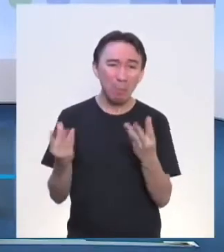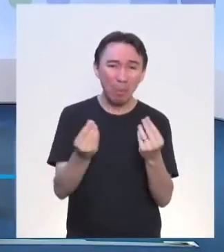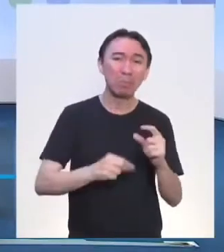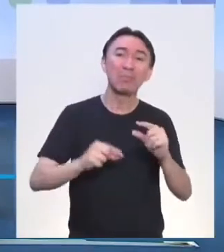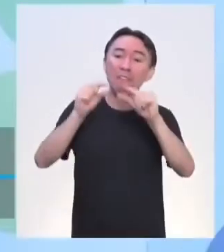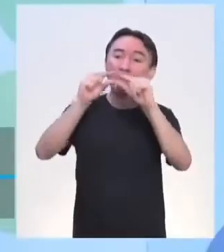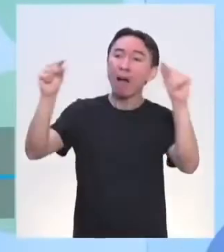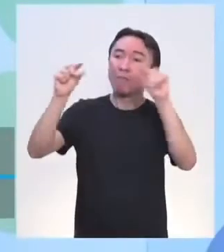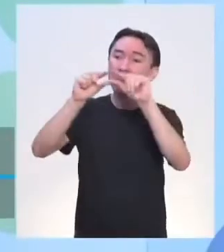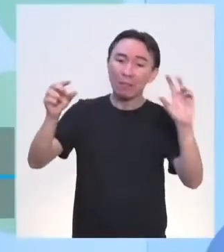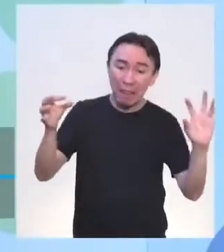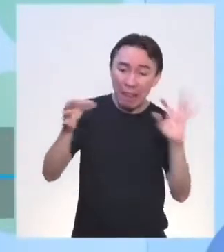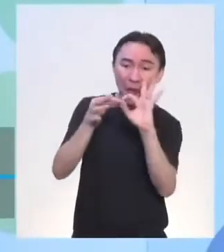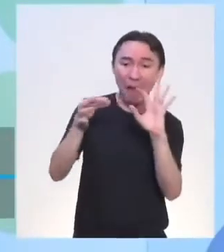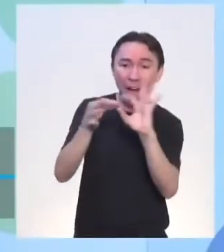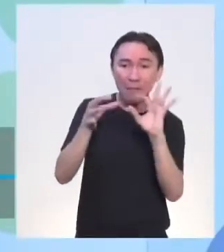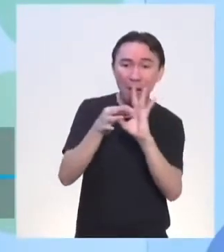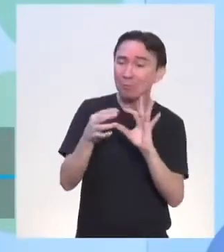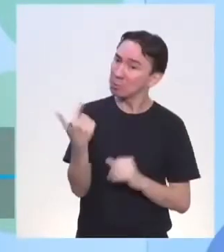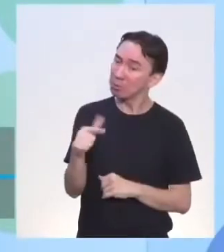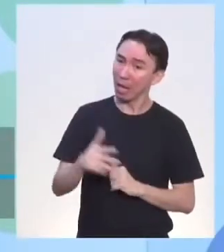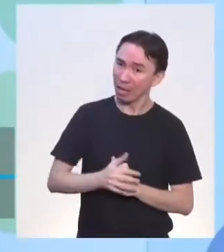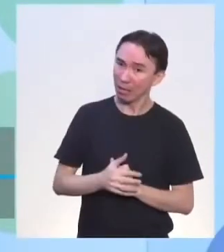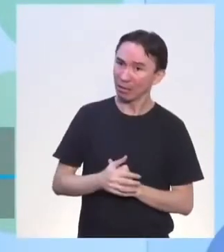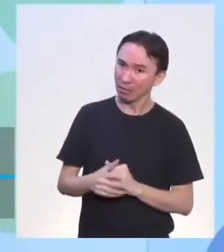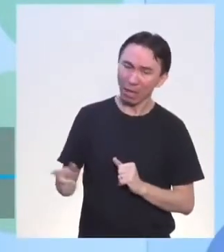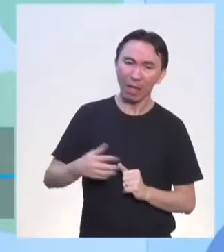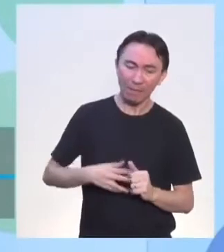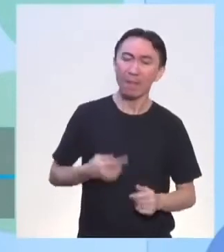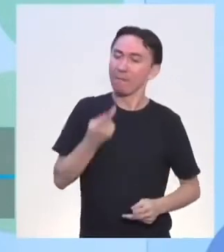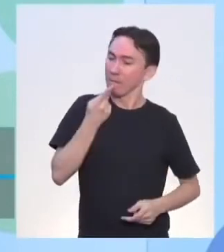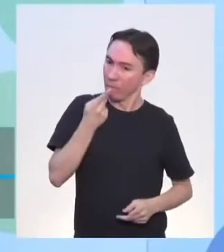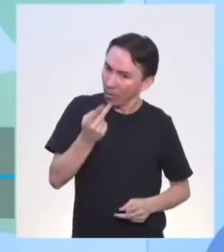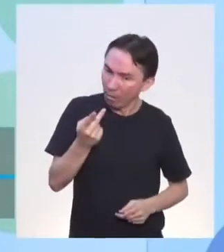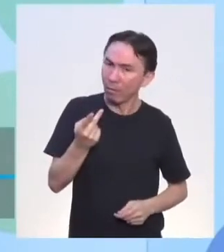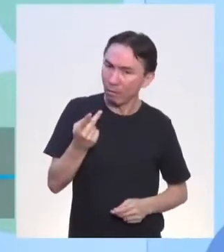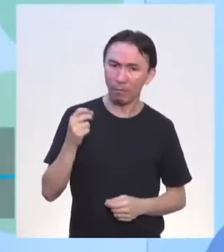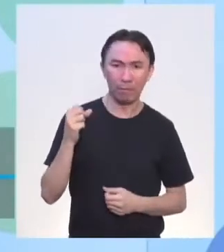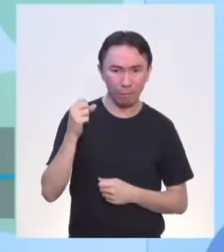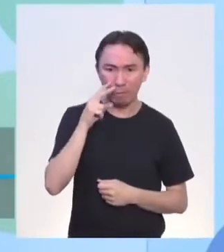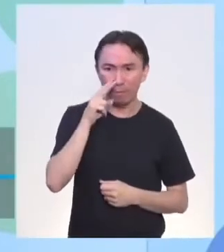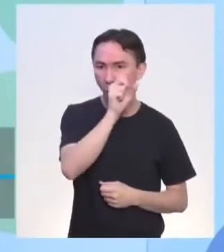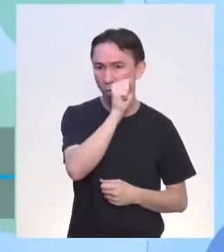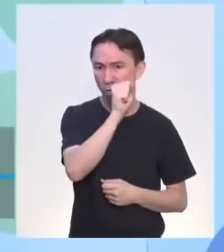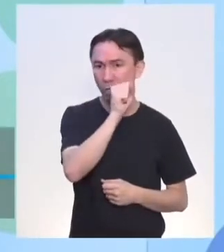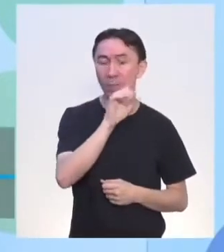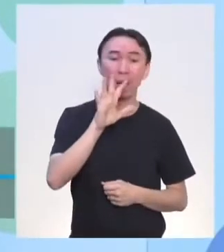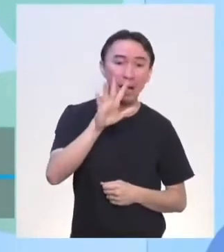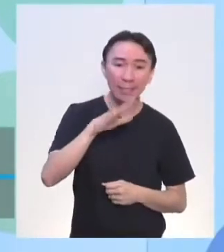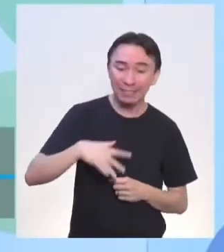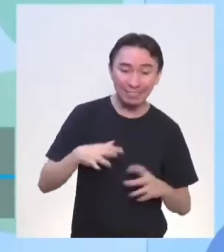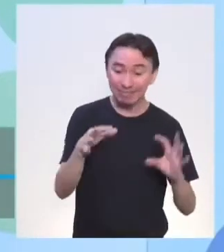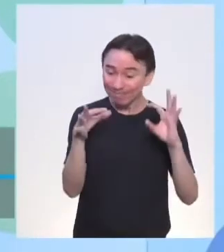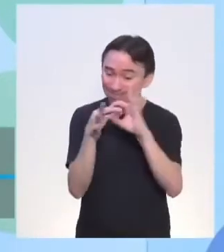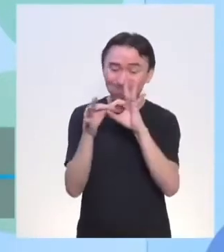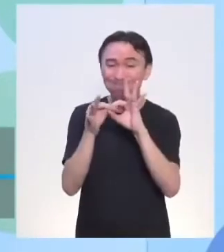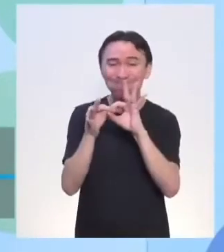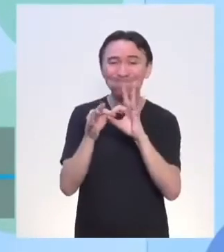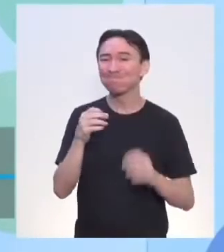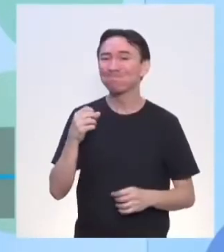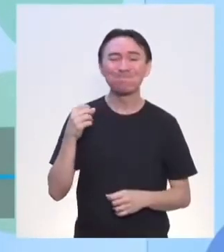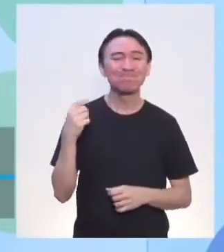monte de afirmação. Que são afirmações fortes, são afirmações importantes, mas que não estão interligadas, né? Não tem